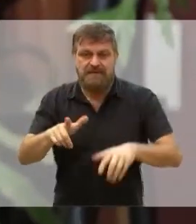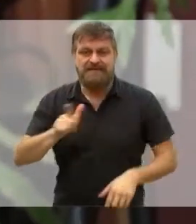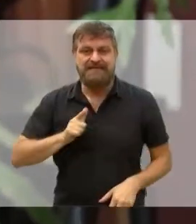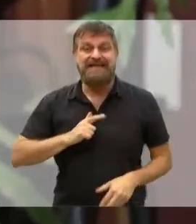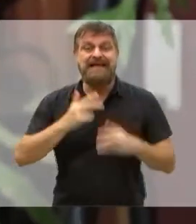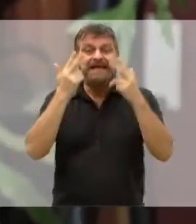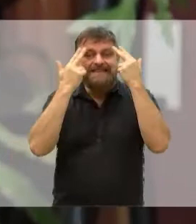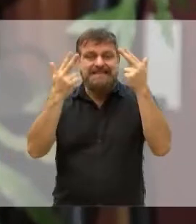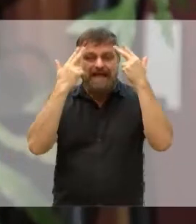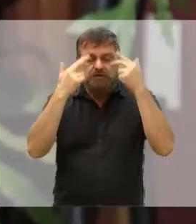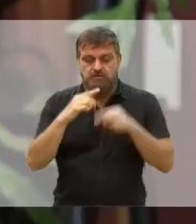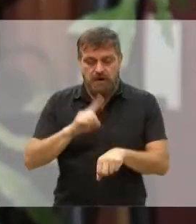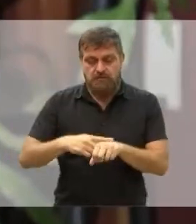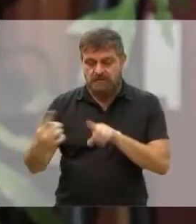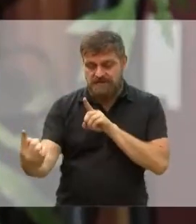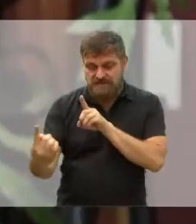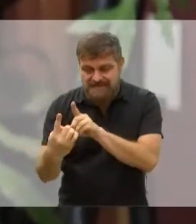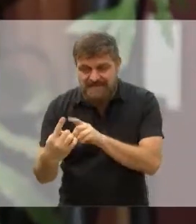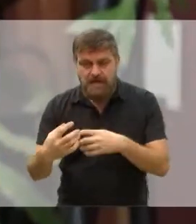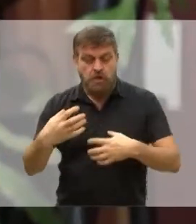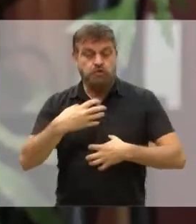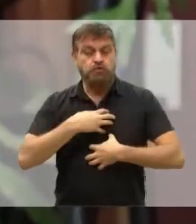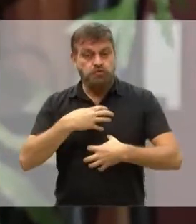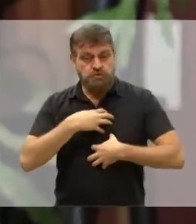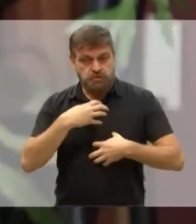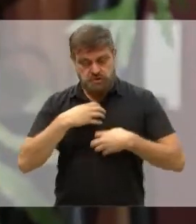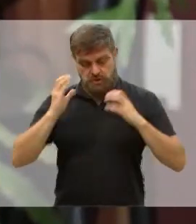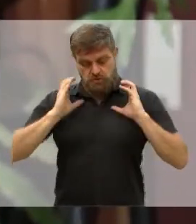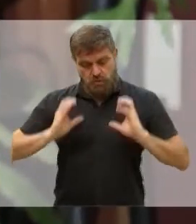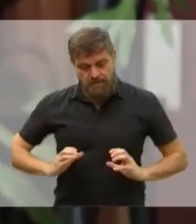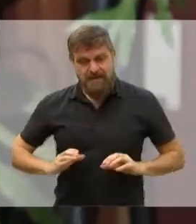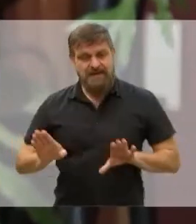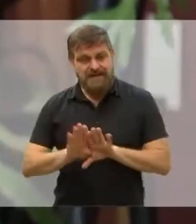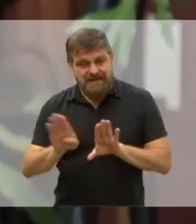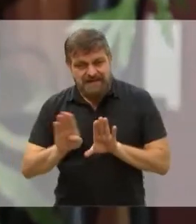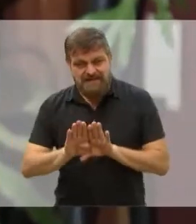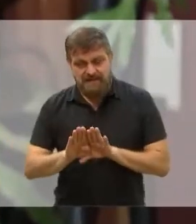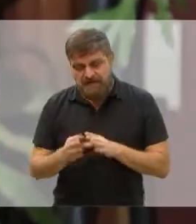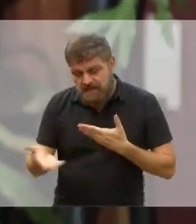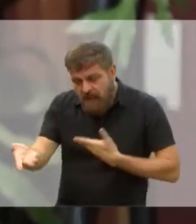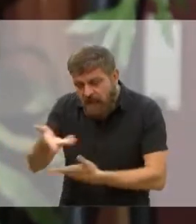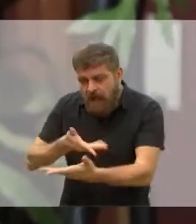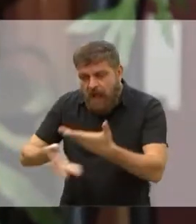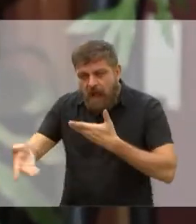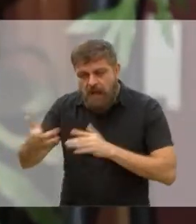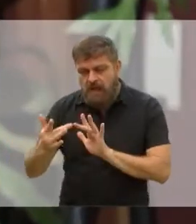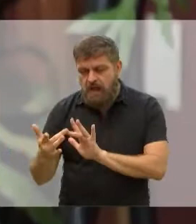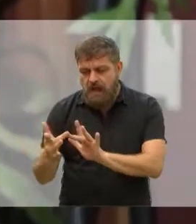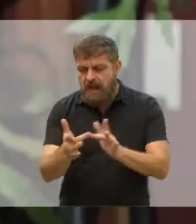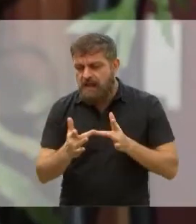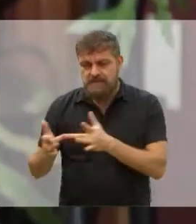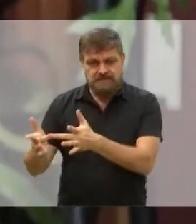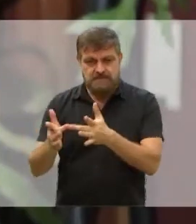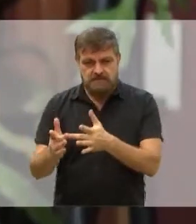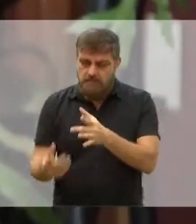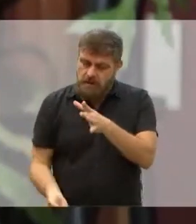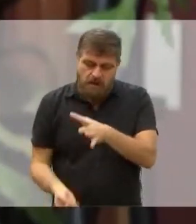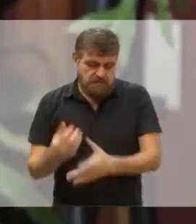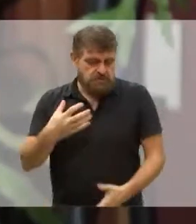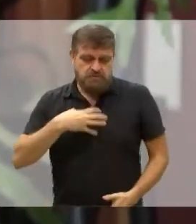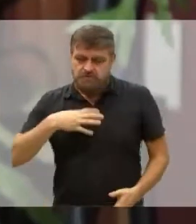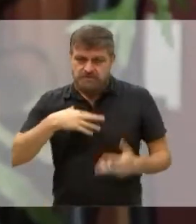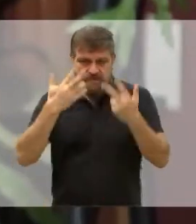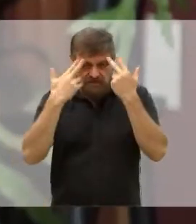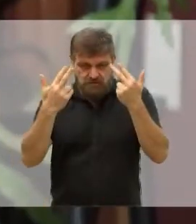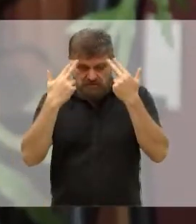naturalidade. No atendimento, no comportamento, na condição, na relação. Isso, quando você traz naturalidade,